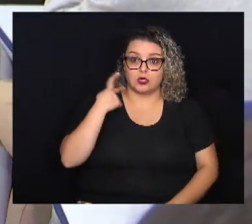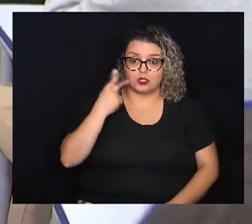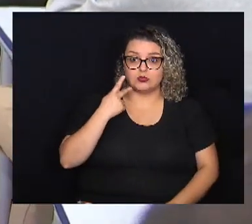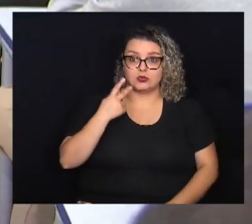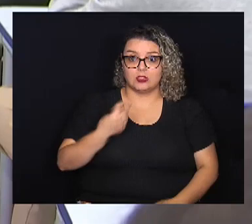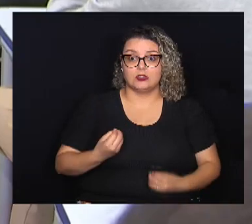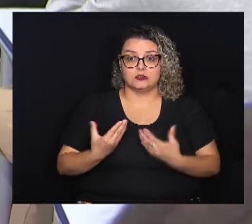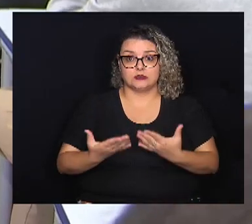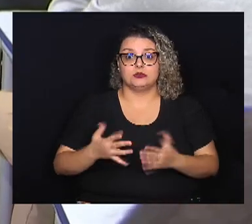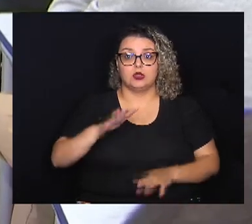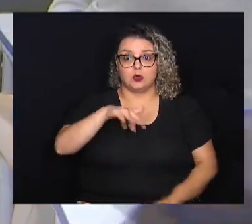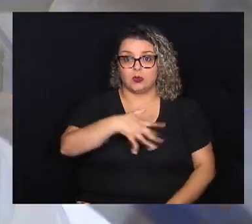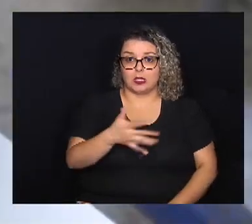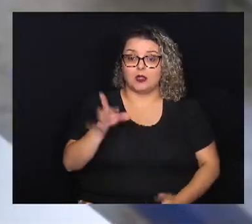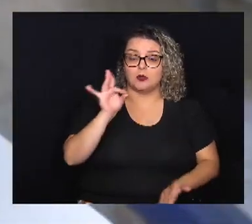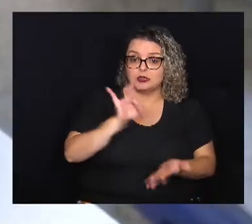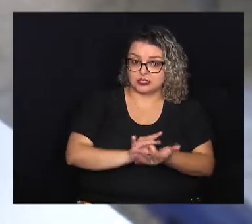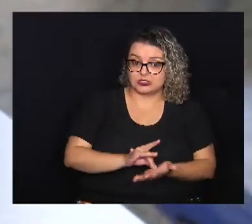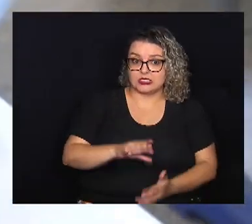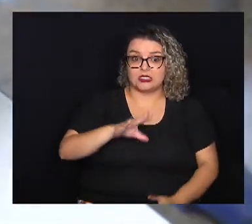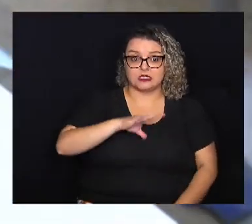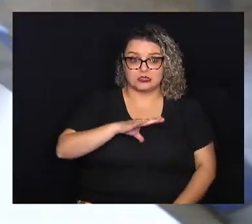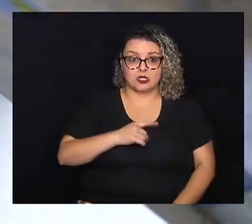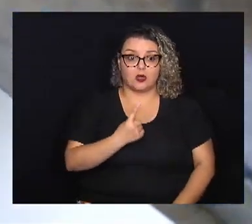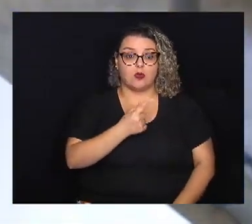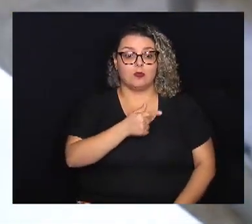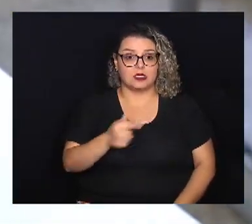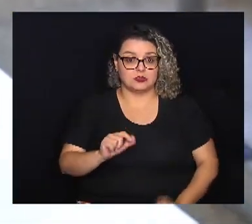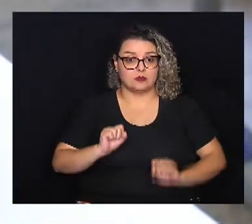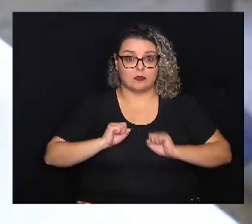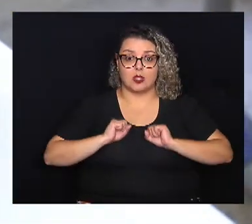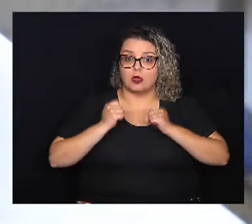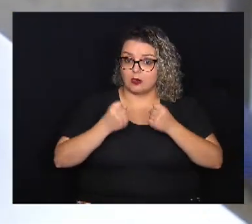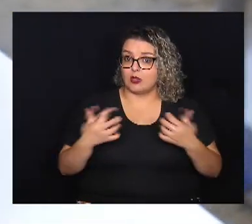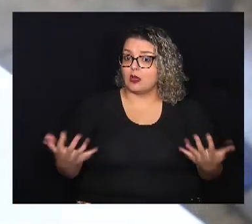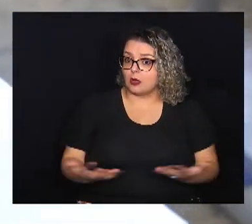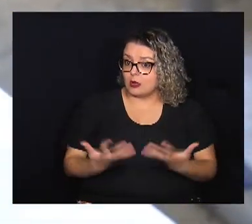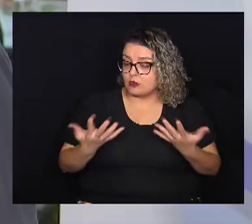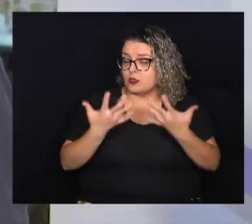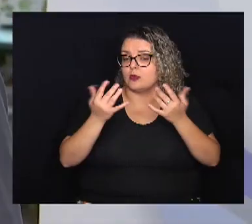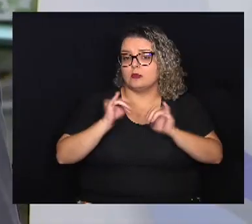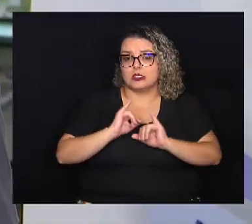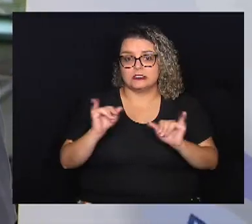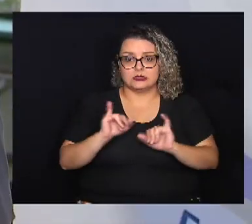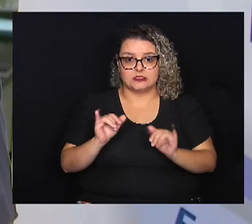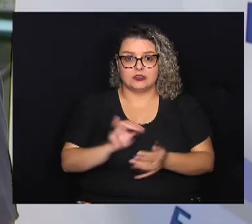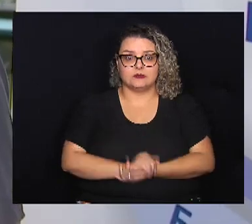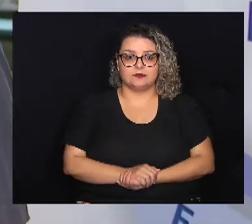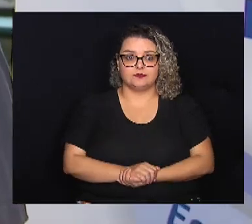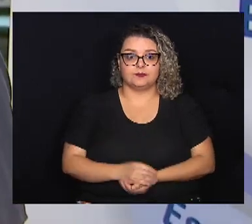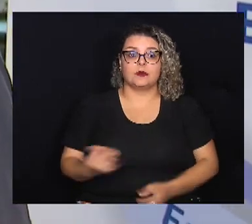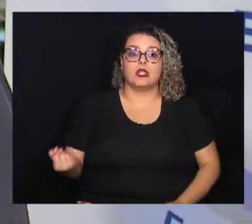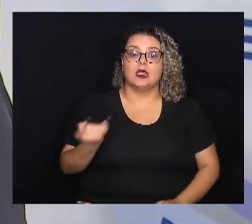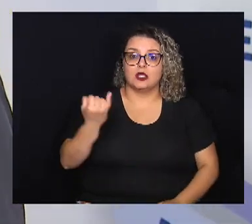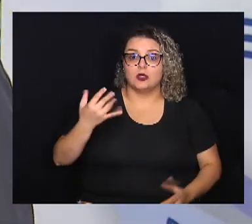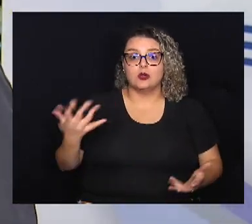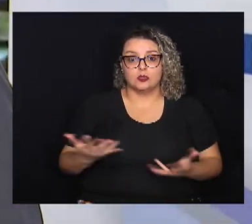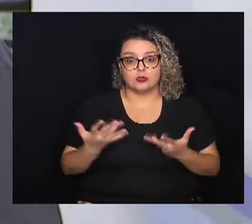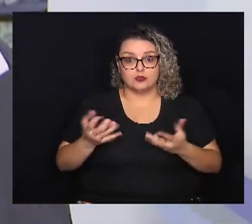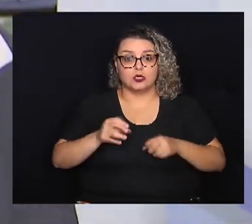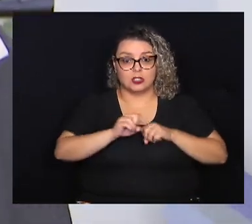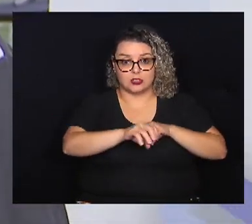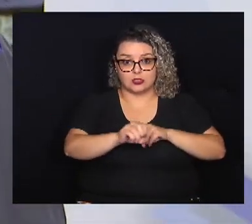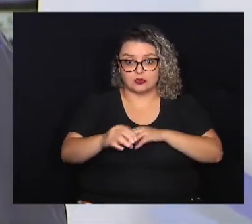ao calendário oficial do município uma semana dedicada à promoção dessas informações A importância é promover uma educação